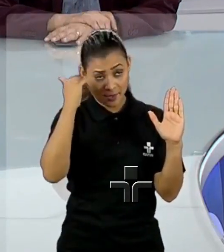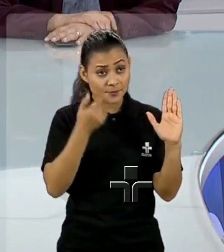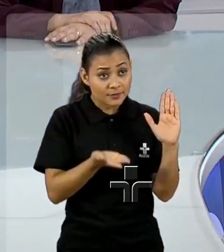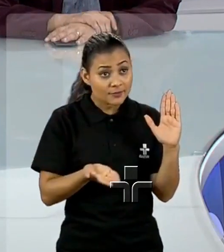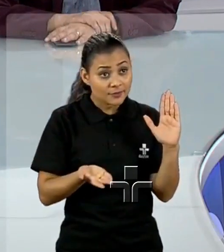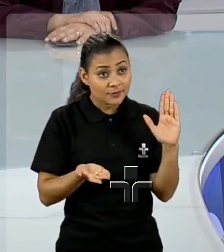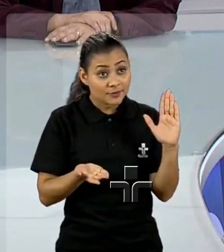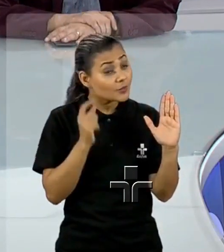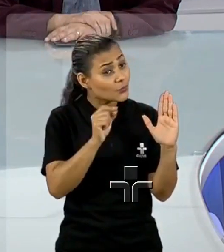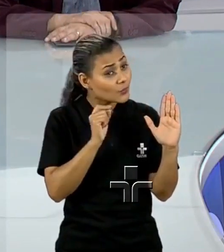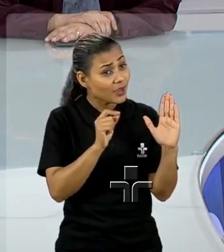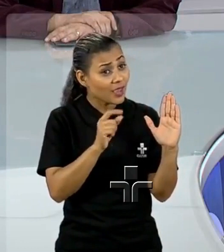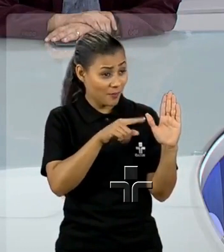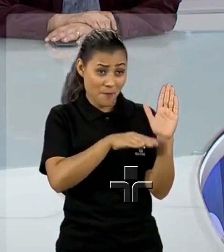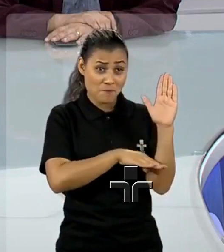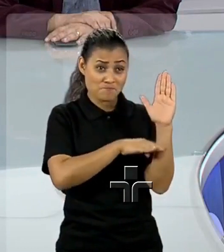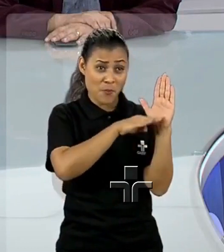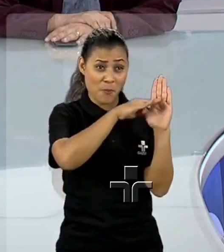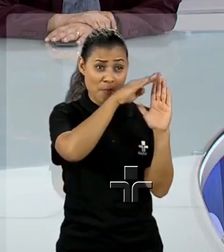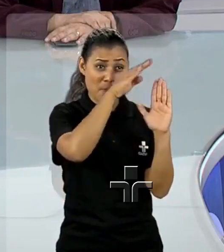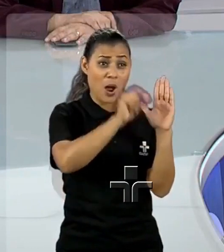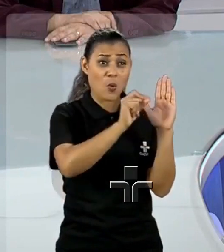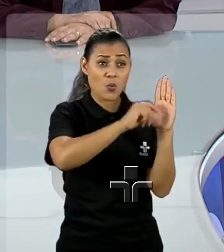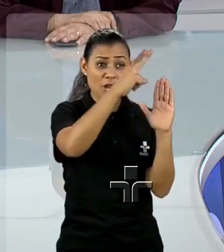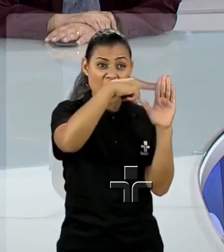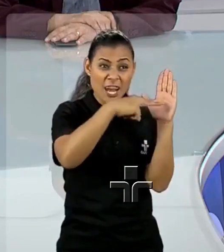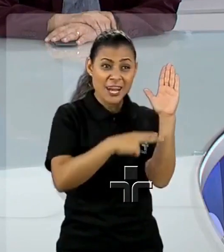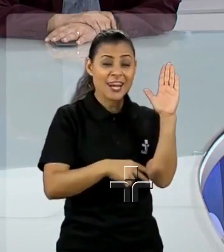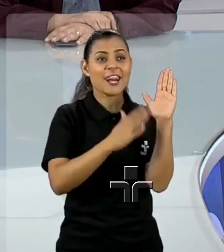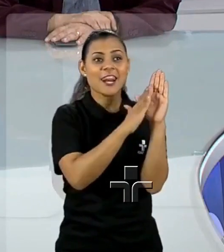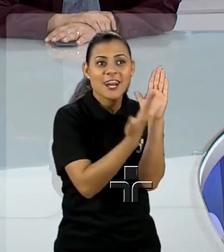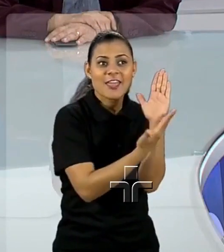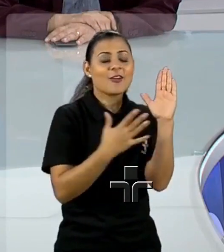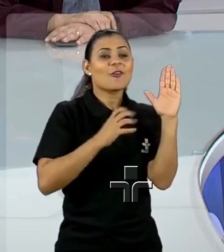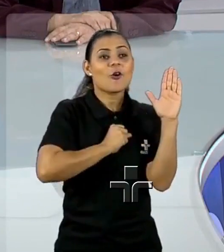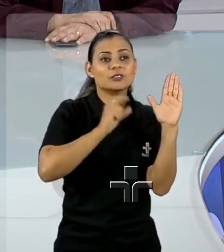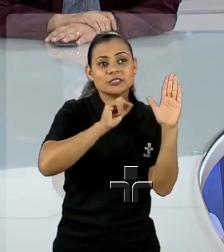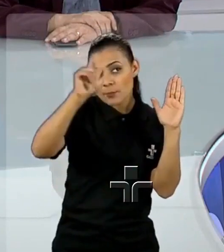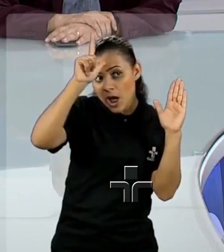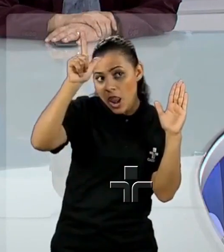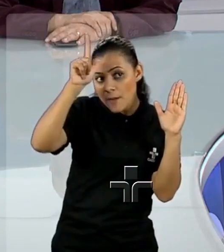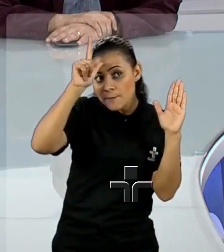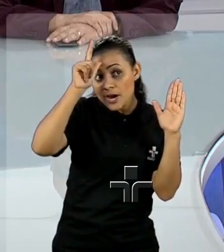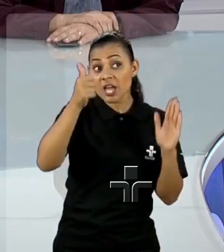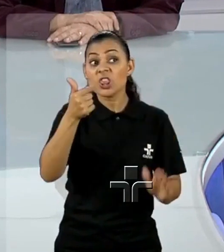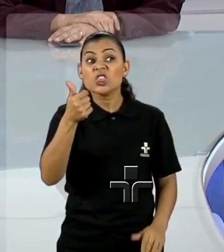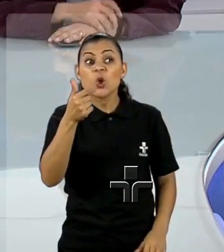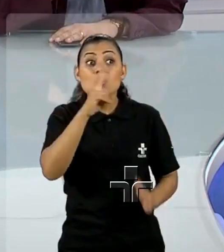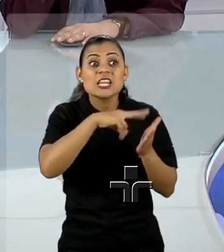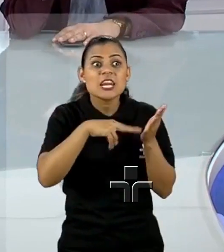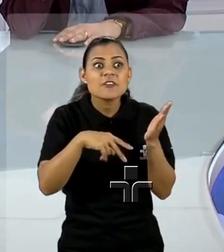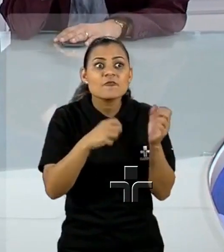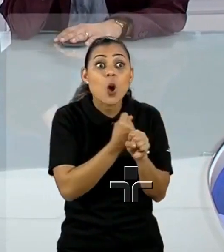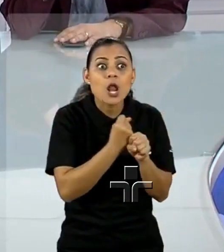que esse ranqueamento de números de livros lidos, que a Alemanha está no topo, que são 12 livros lidos por